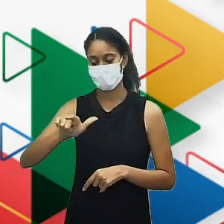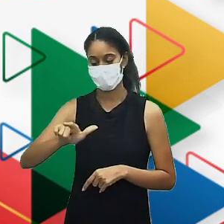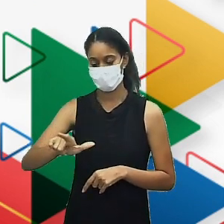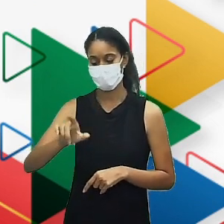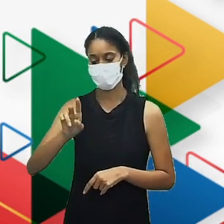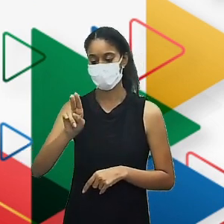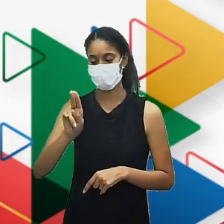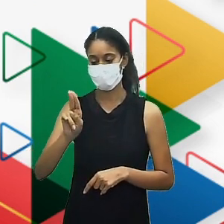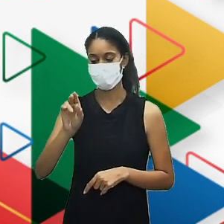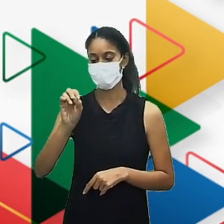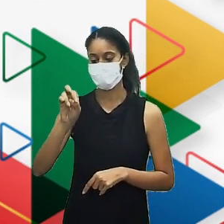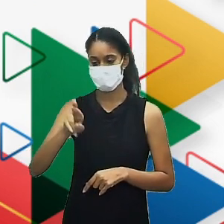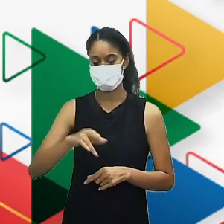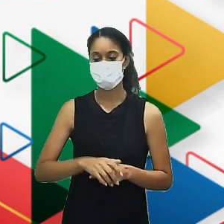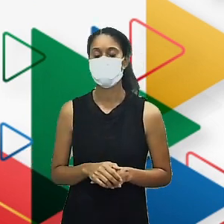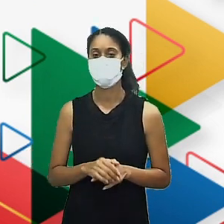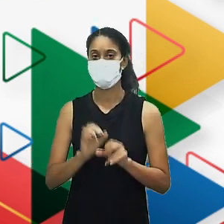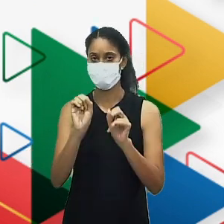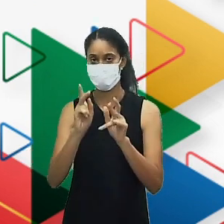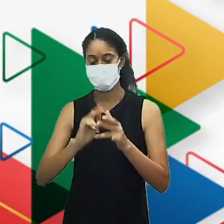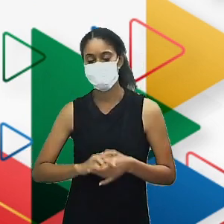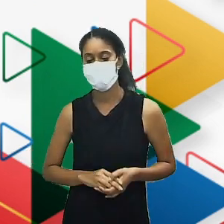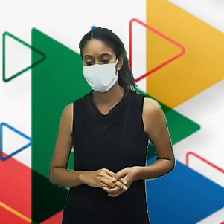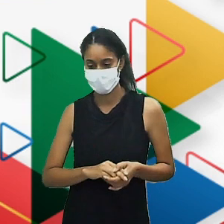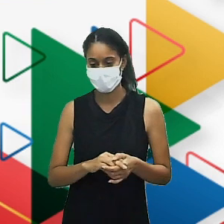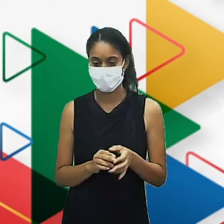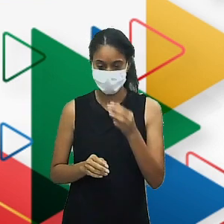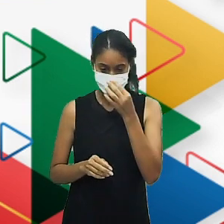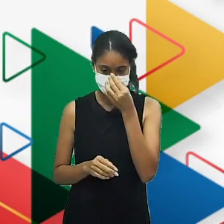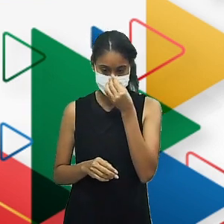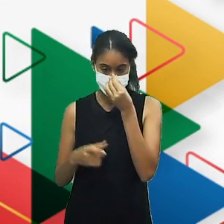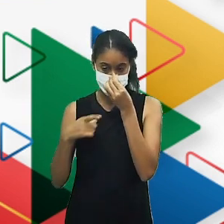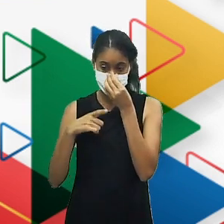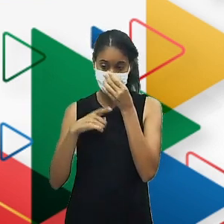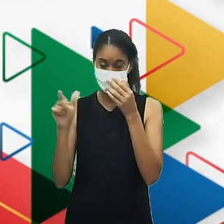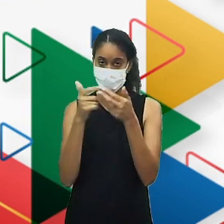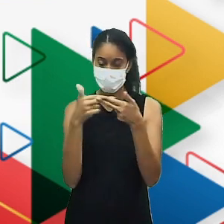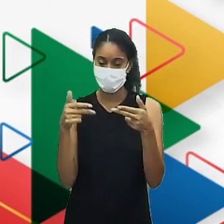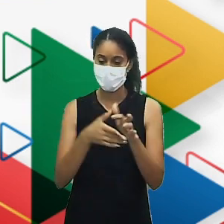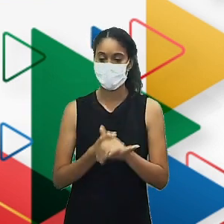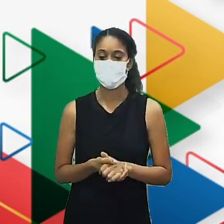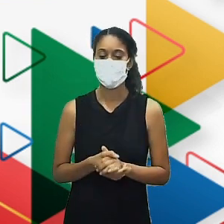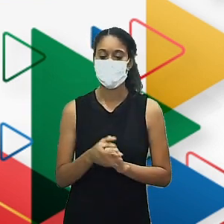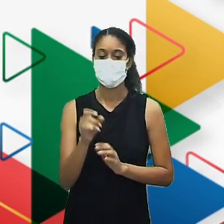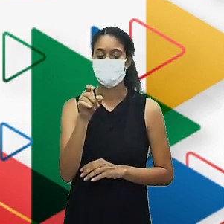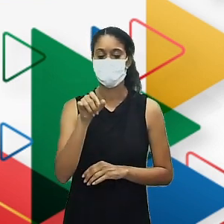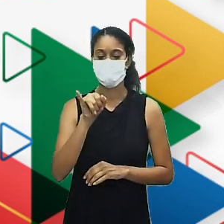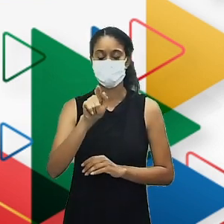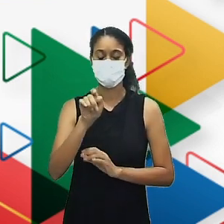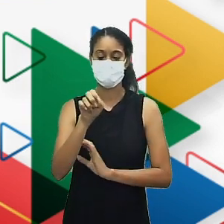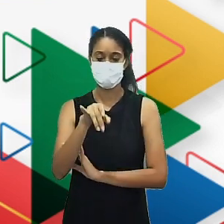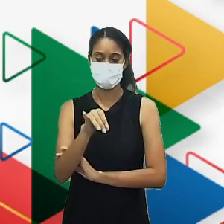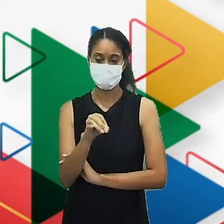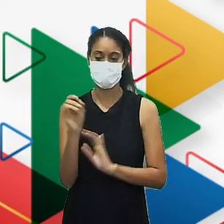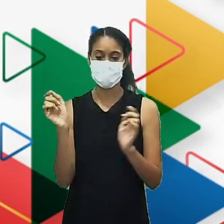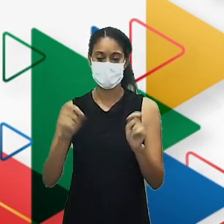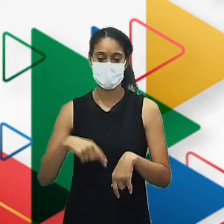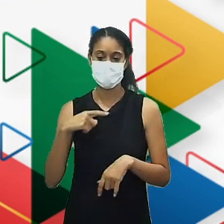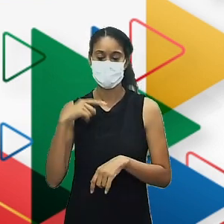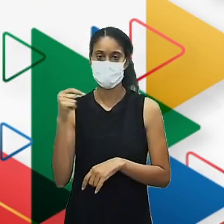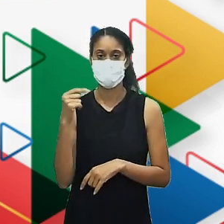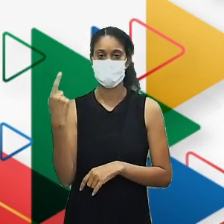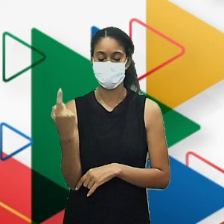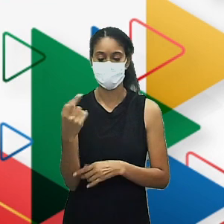certo? Guarda essa informação, tá? E ainda tem uma outra. O oxigênio ainda pode assumir carga